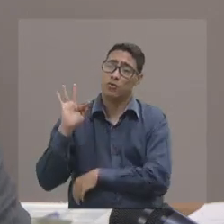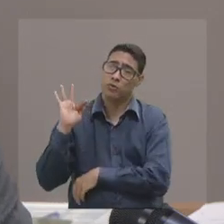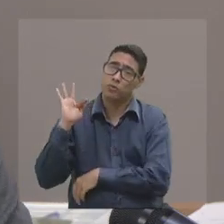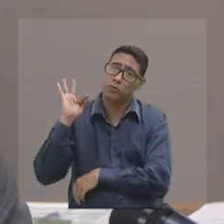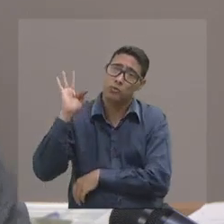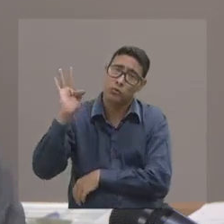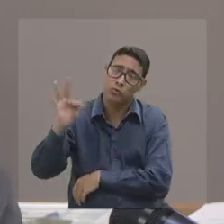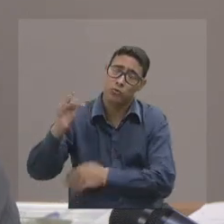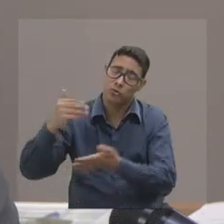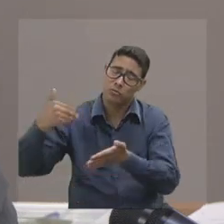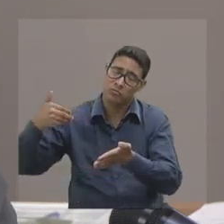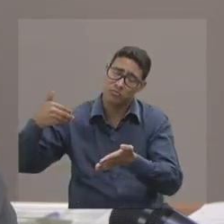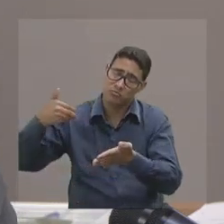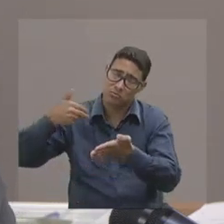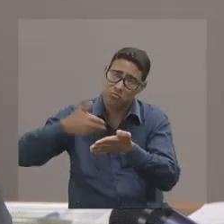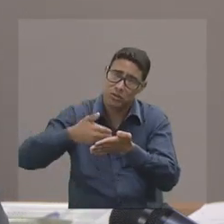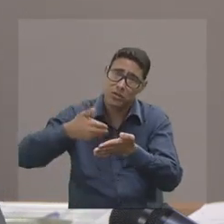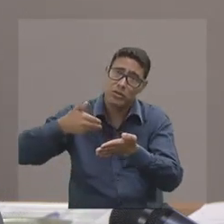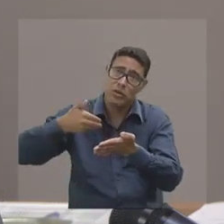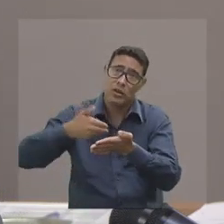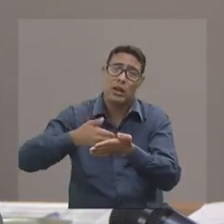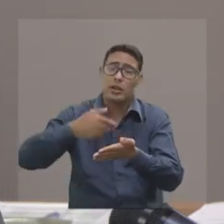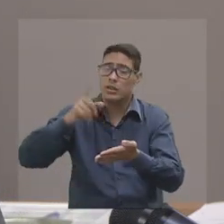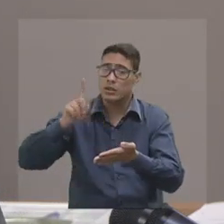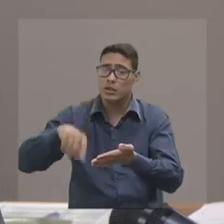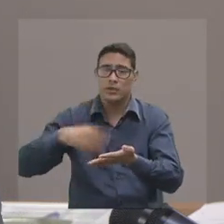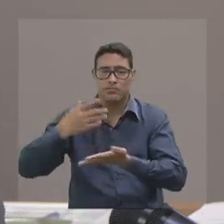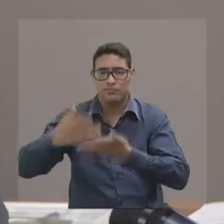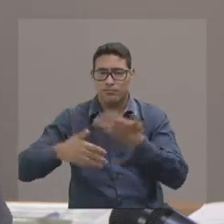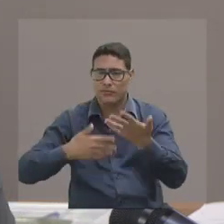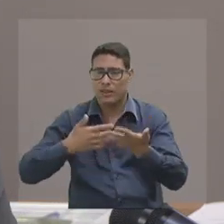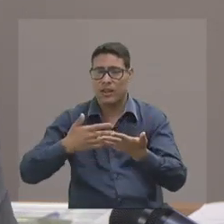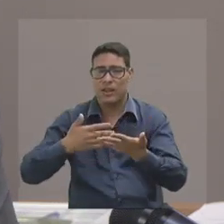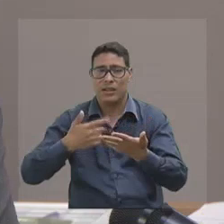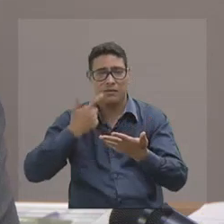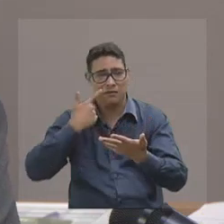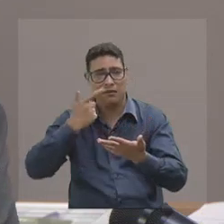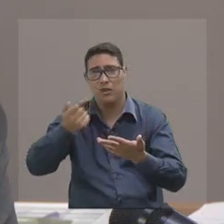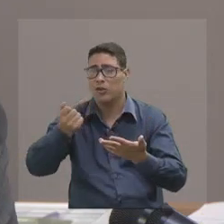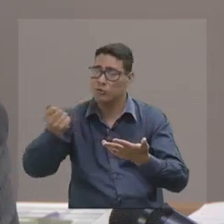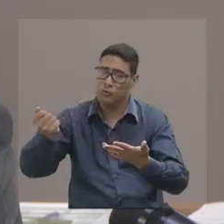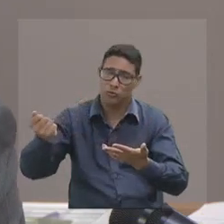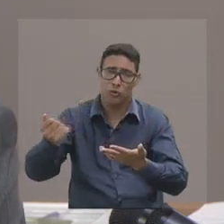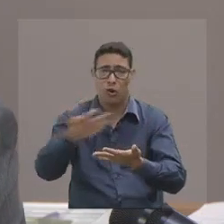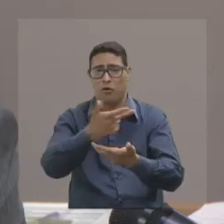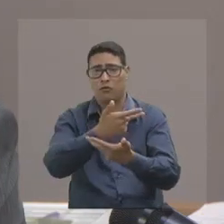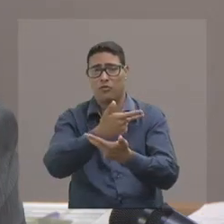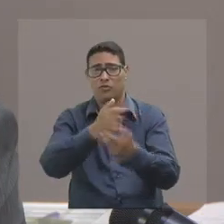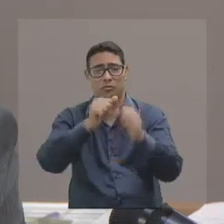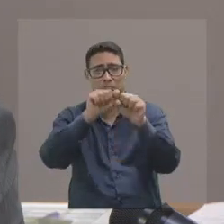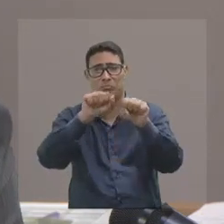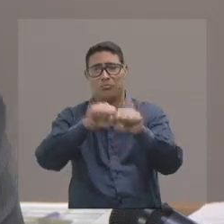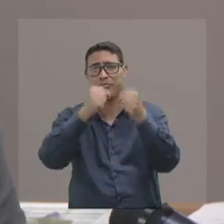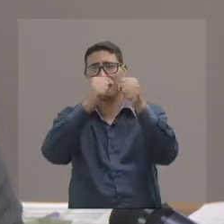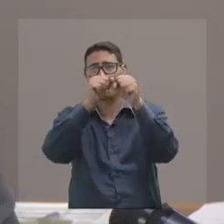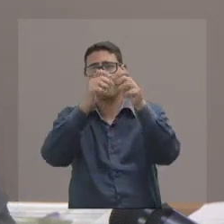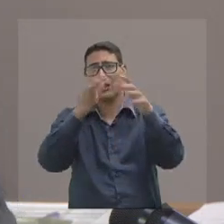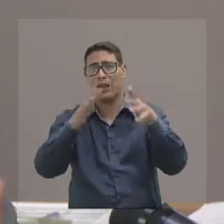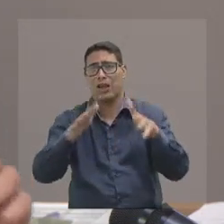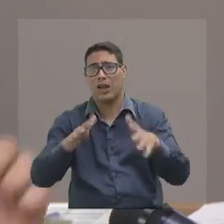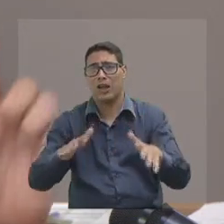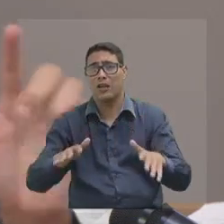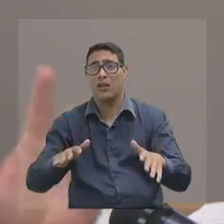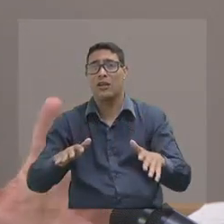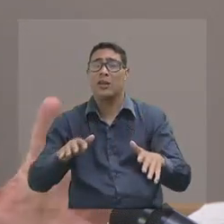nós não estejamos convivendo com novos rompimentos e dessa vez não será